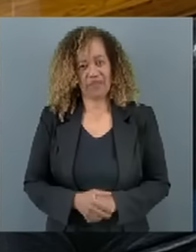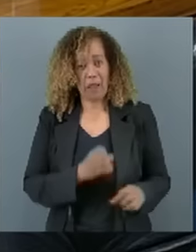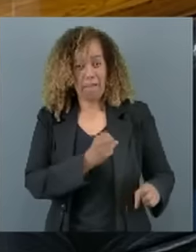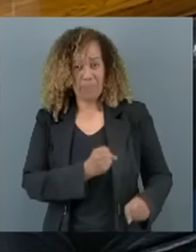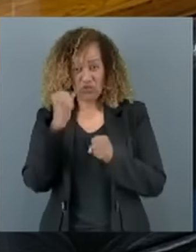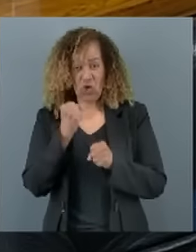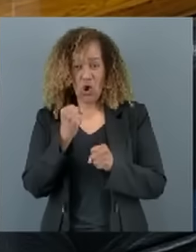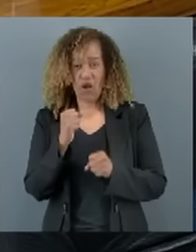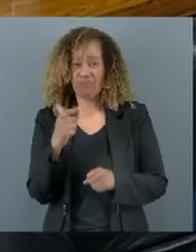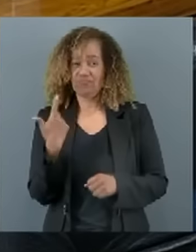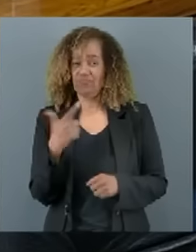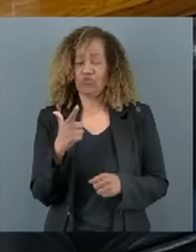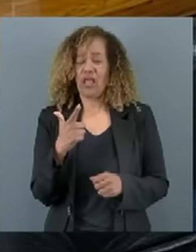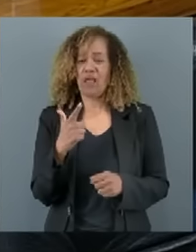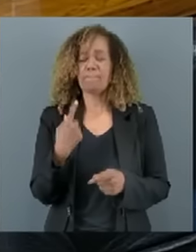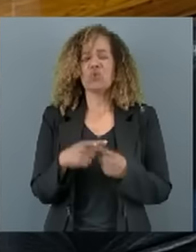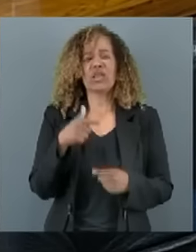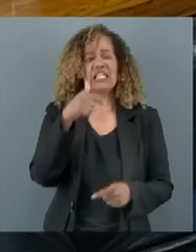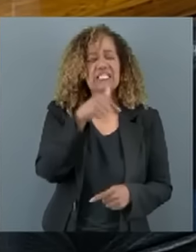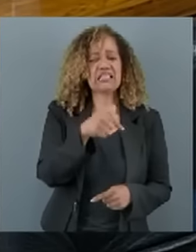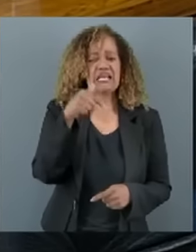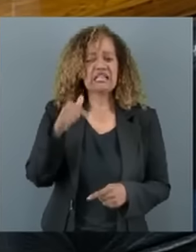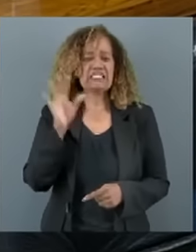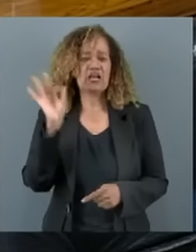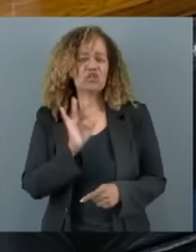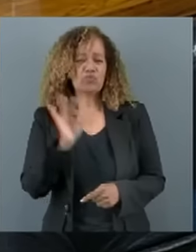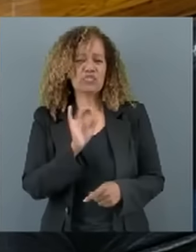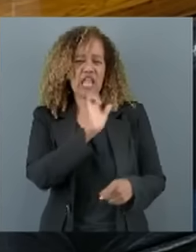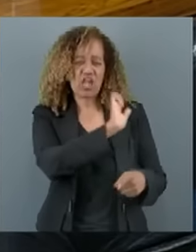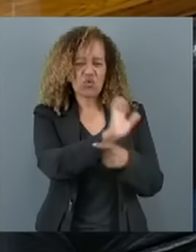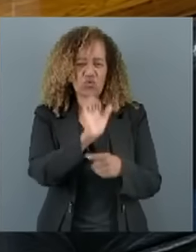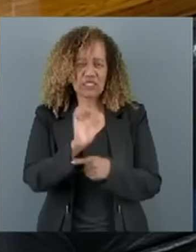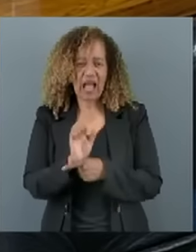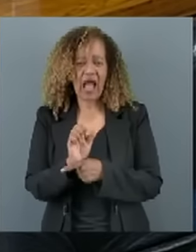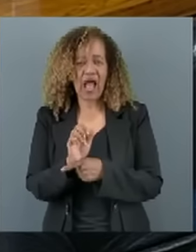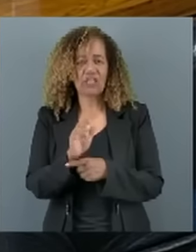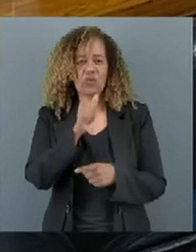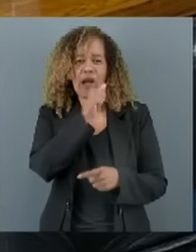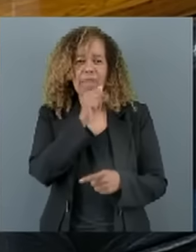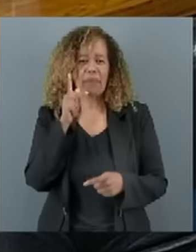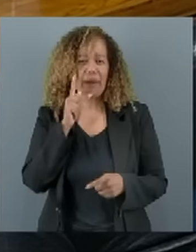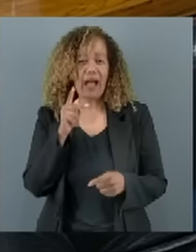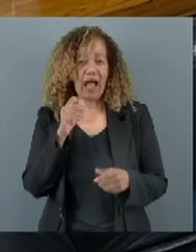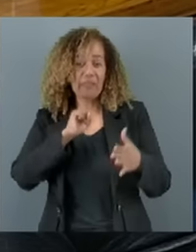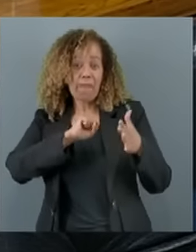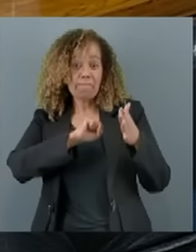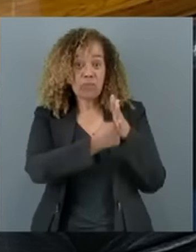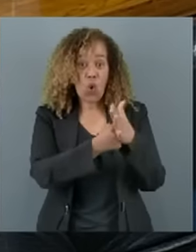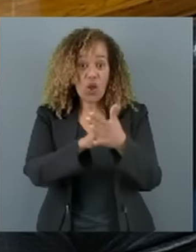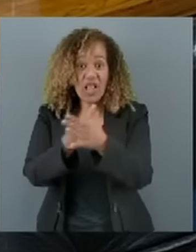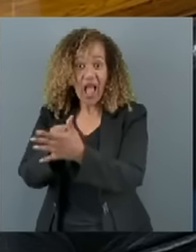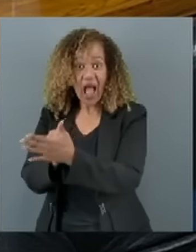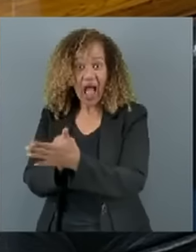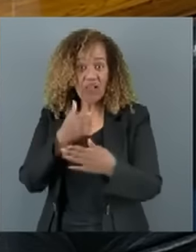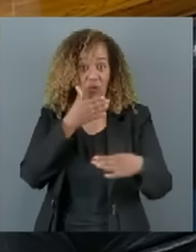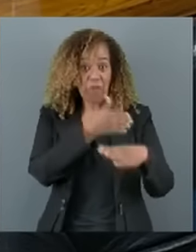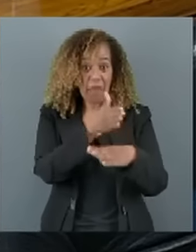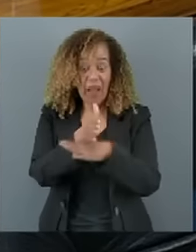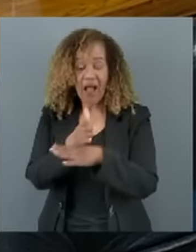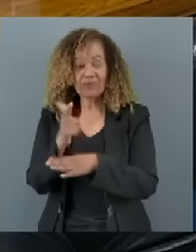nós temos sabe por 77% do estado do Amapá está bloqueado em reservas e